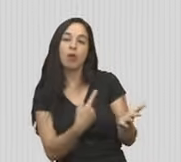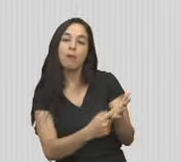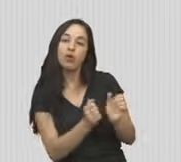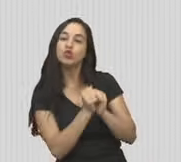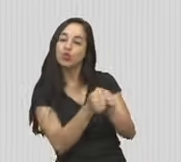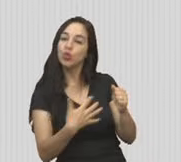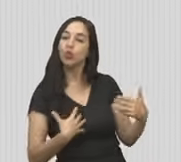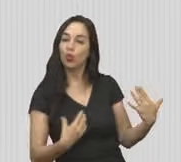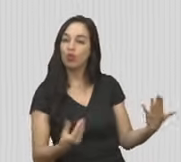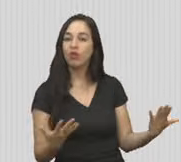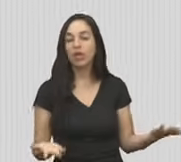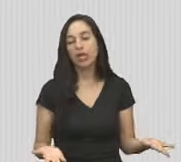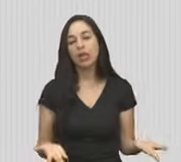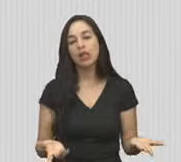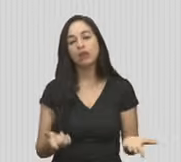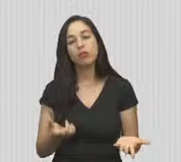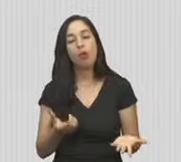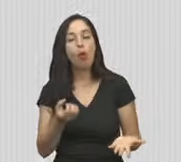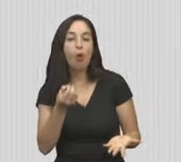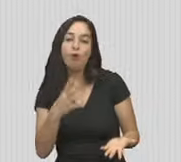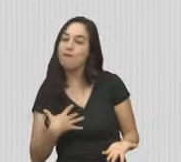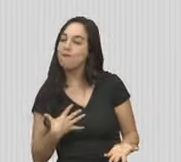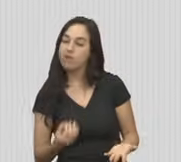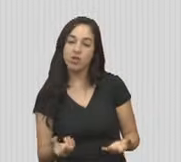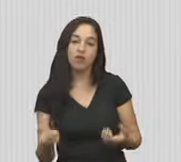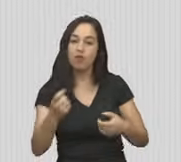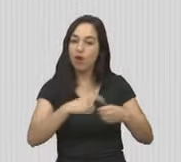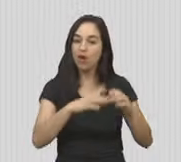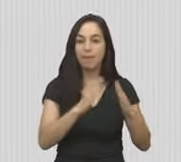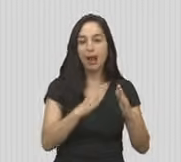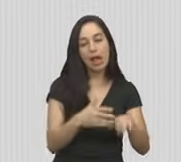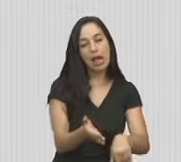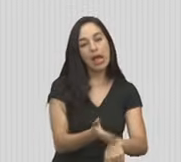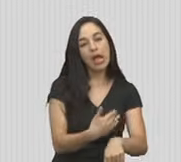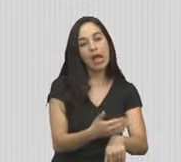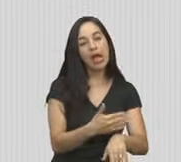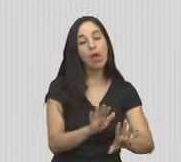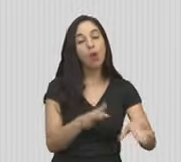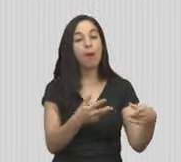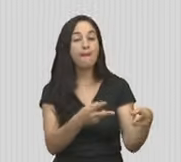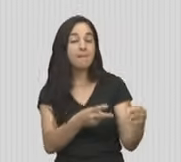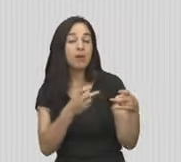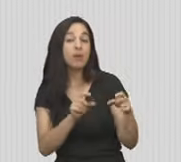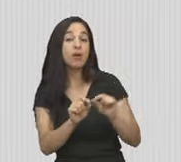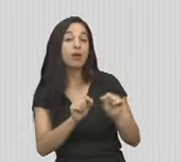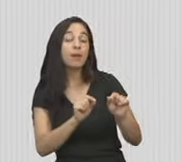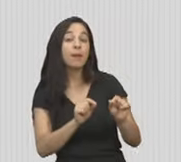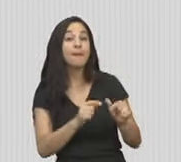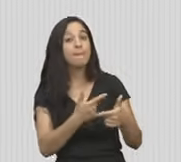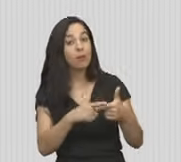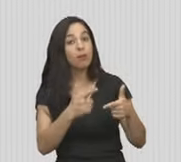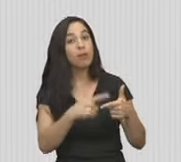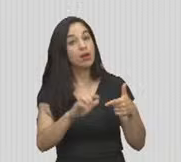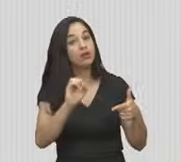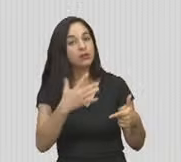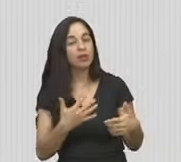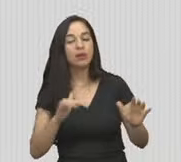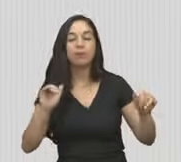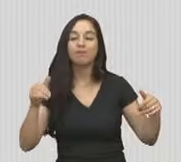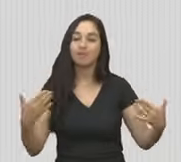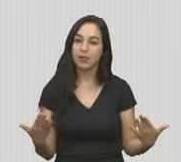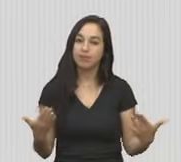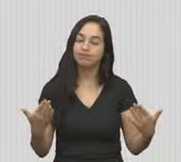com os filhos, e filhos que voltariam mais cedo para casa, quando perceberam que algo estava errado. Então,